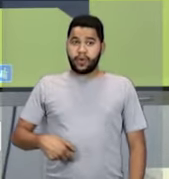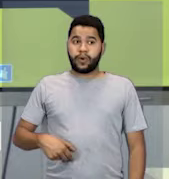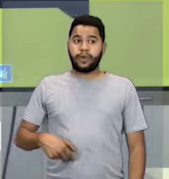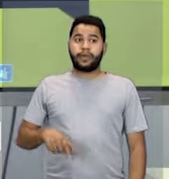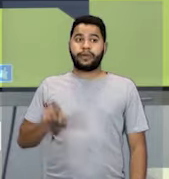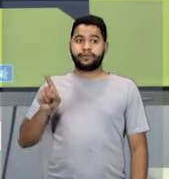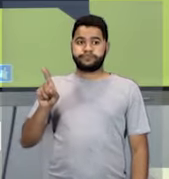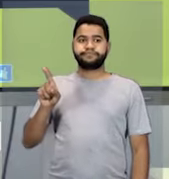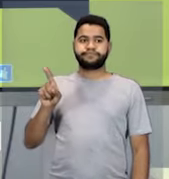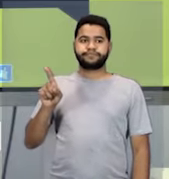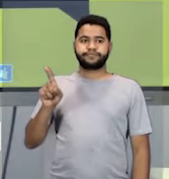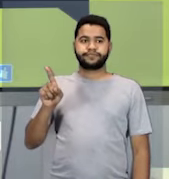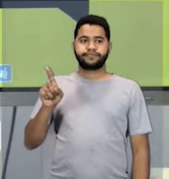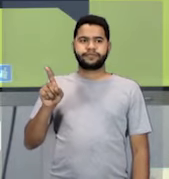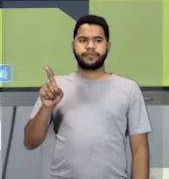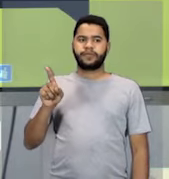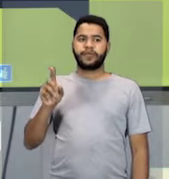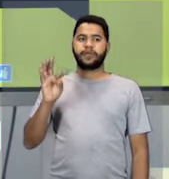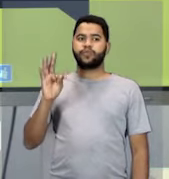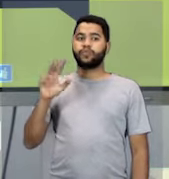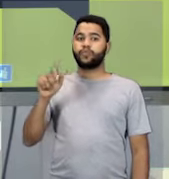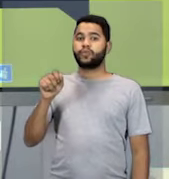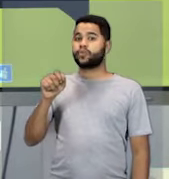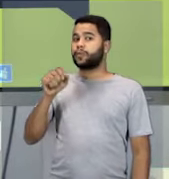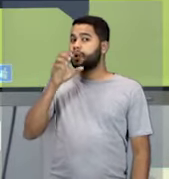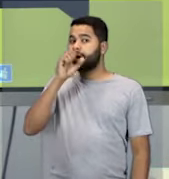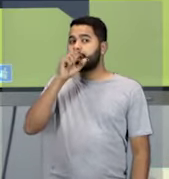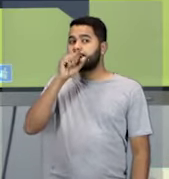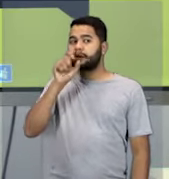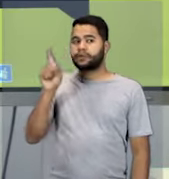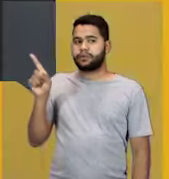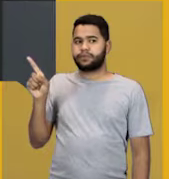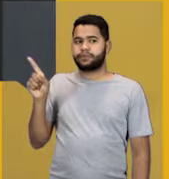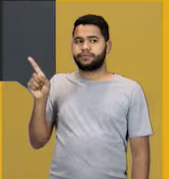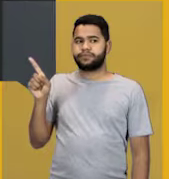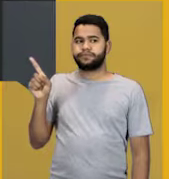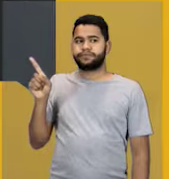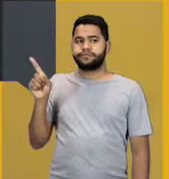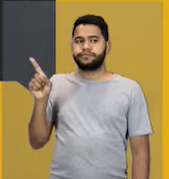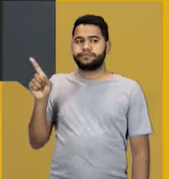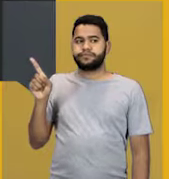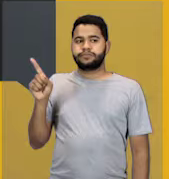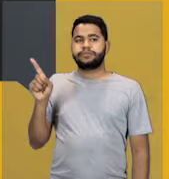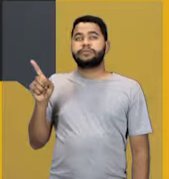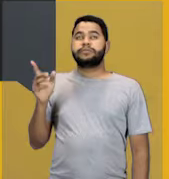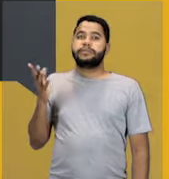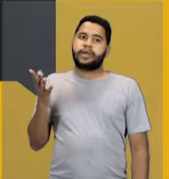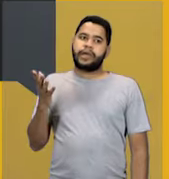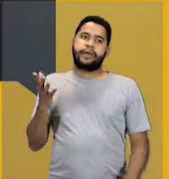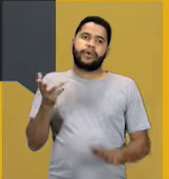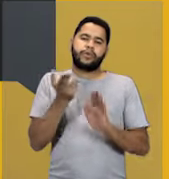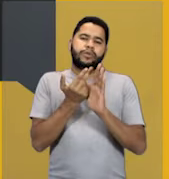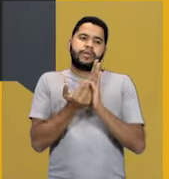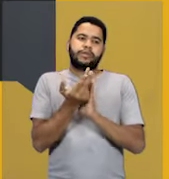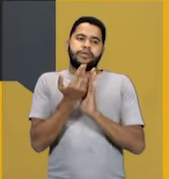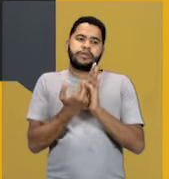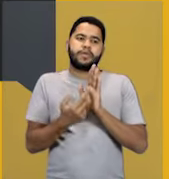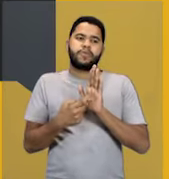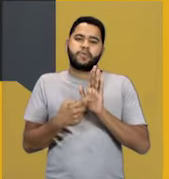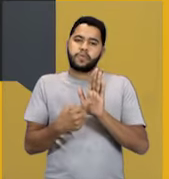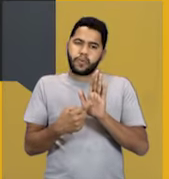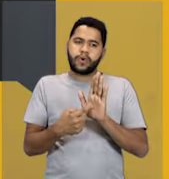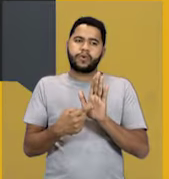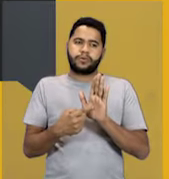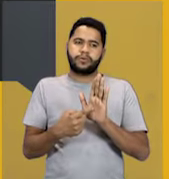delgado é isso tudo aqui, olha. Claro que o desenho é uma